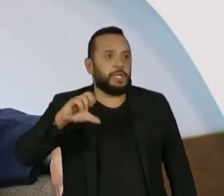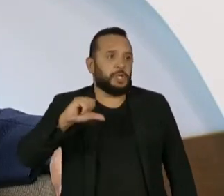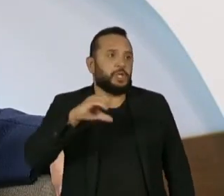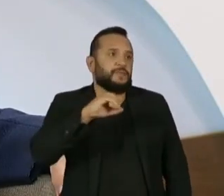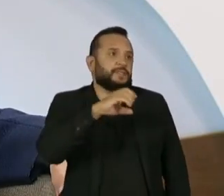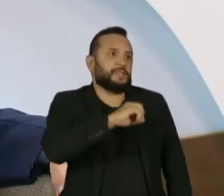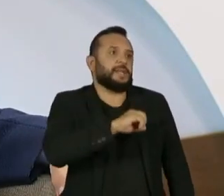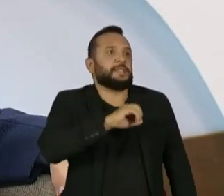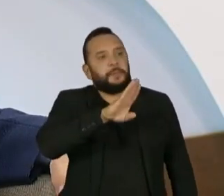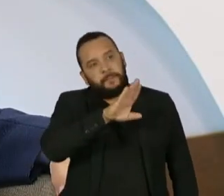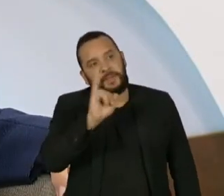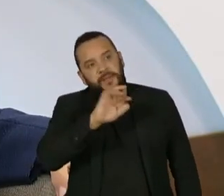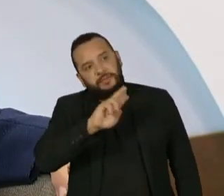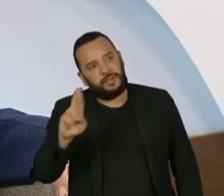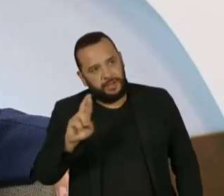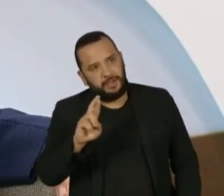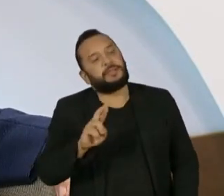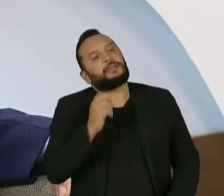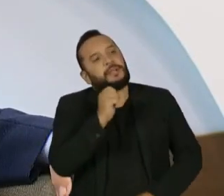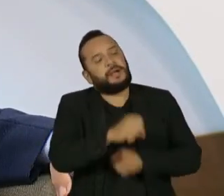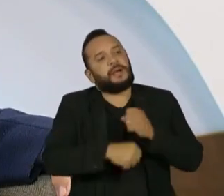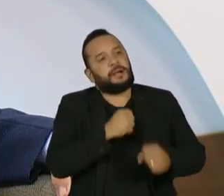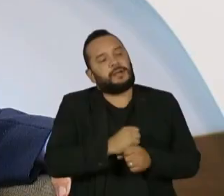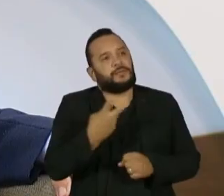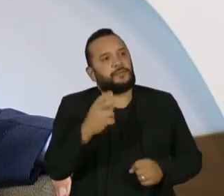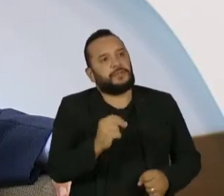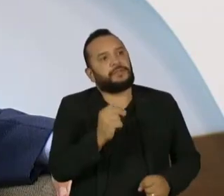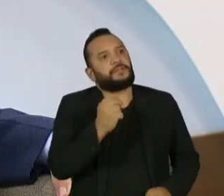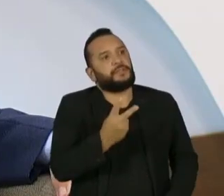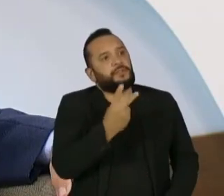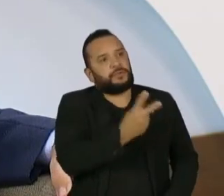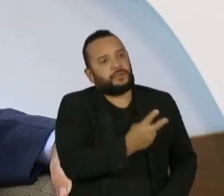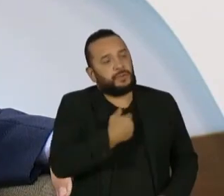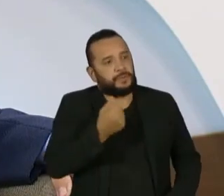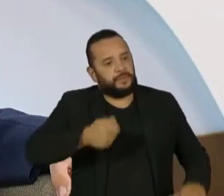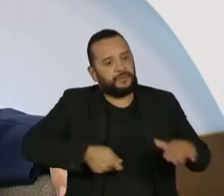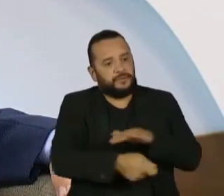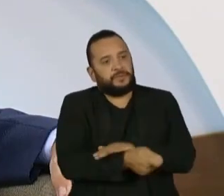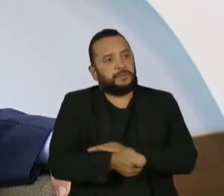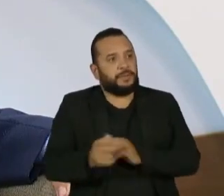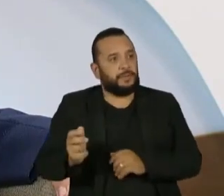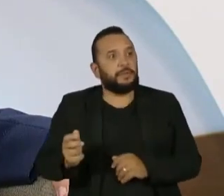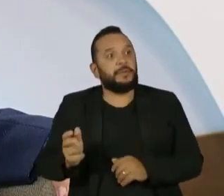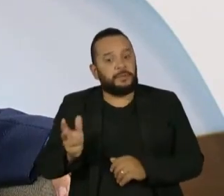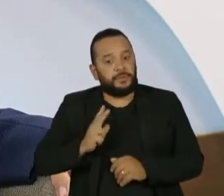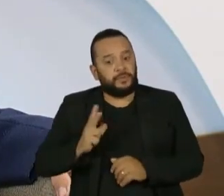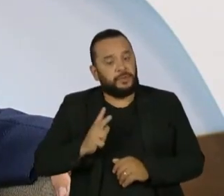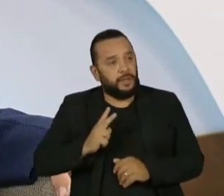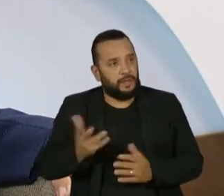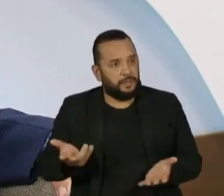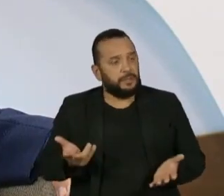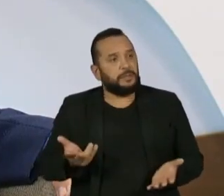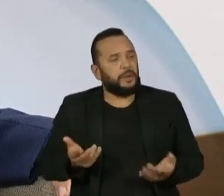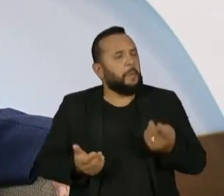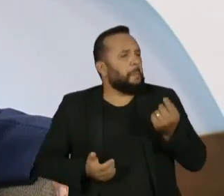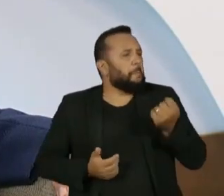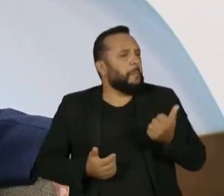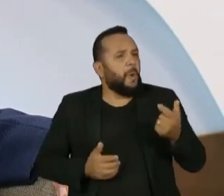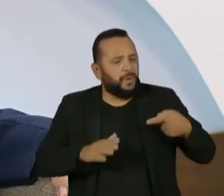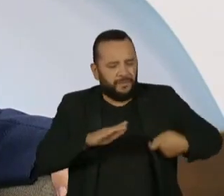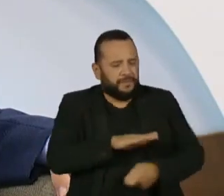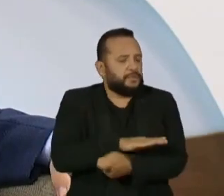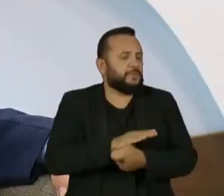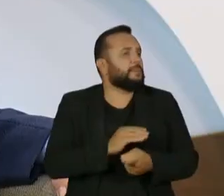ou um pouco menos, em 2022 de investimento, principalmente privado, com pouquíssimo investimento público. Isso